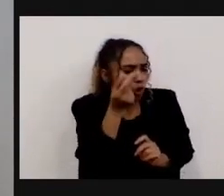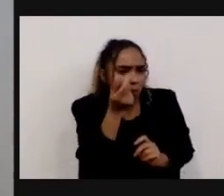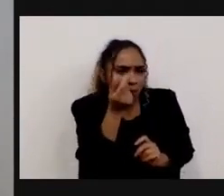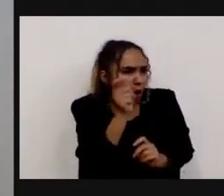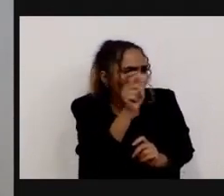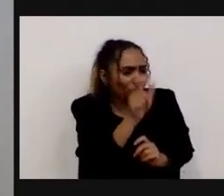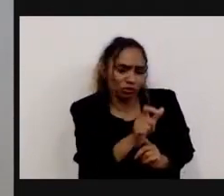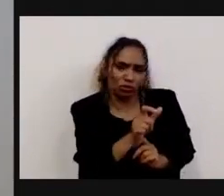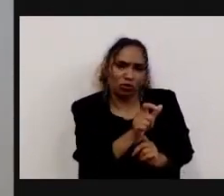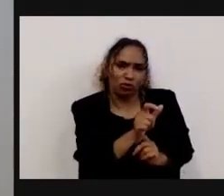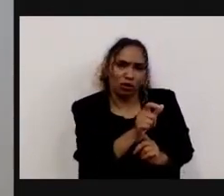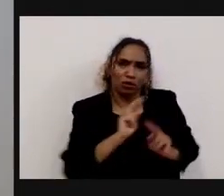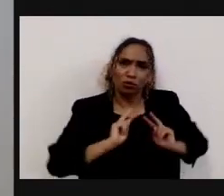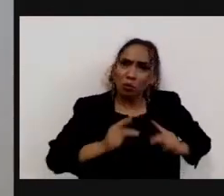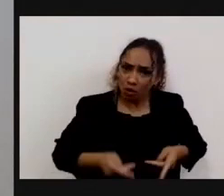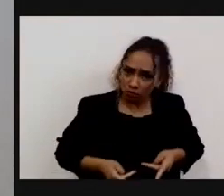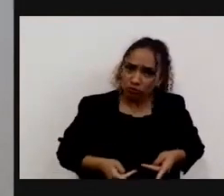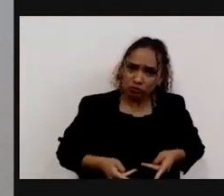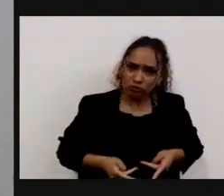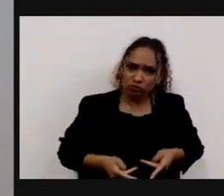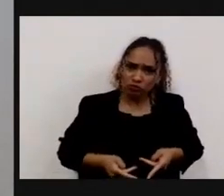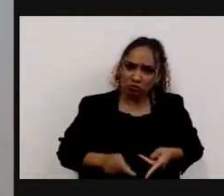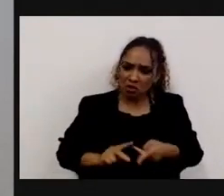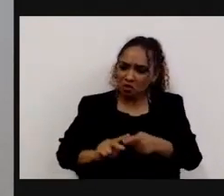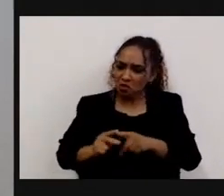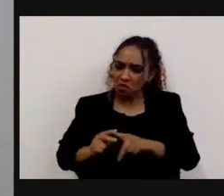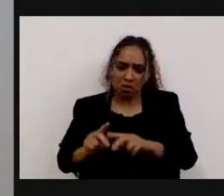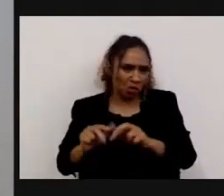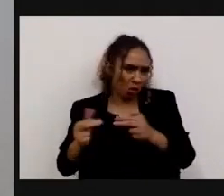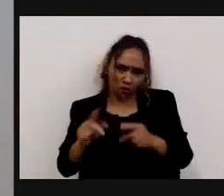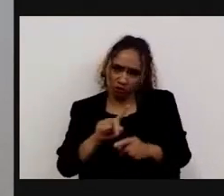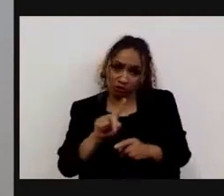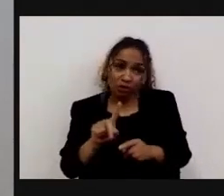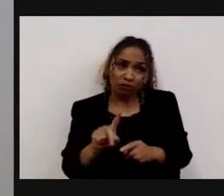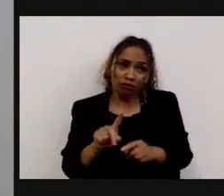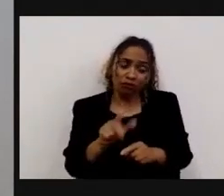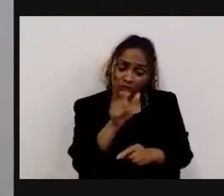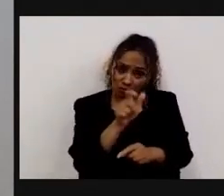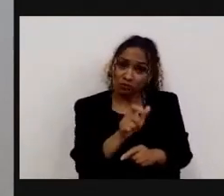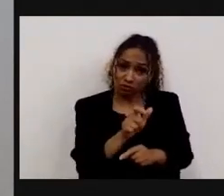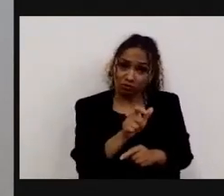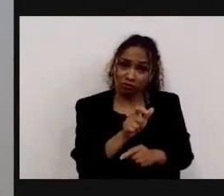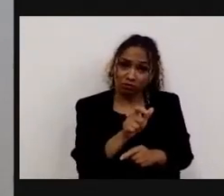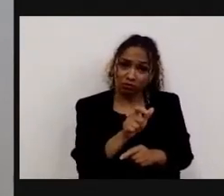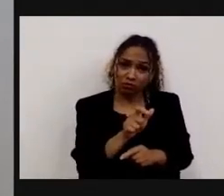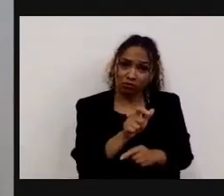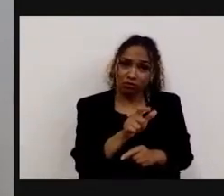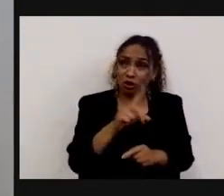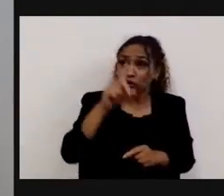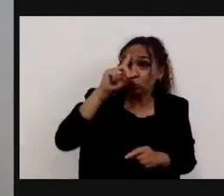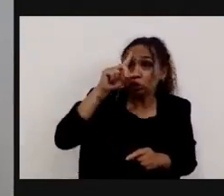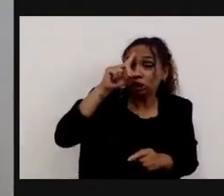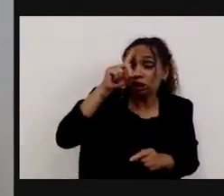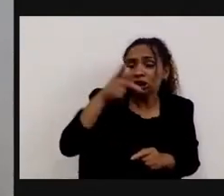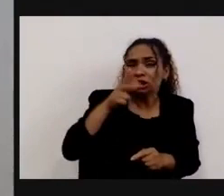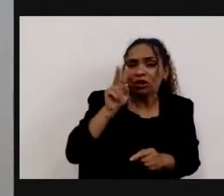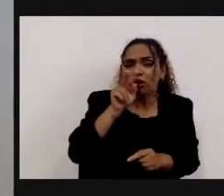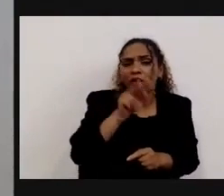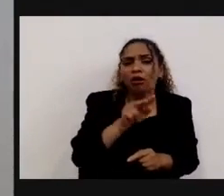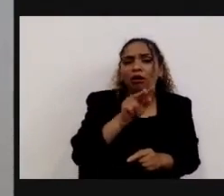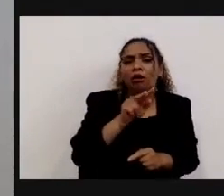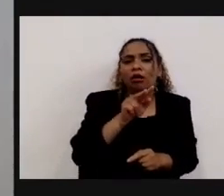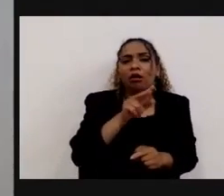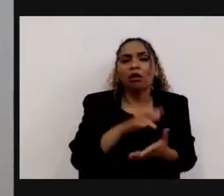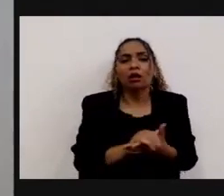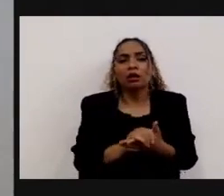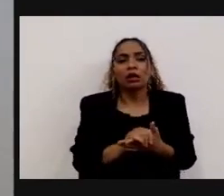máquinas e a segunda questão é pensar na motivação do dia a dia não é aquela quando a Mari tava falando lembrei